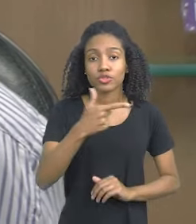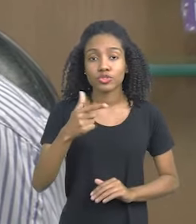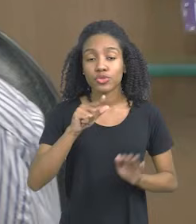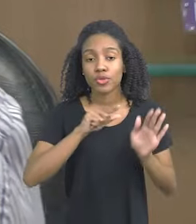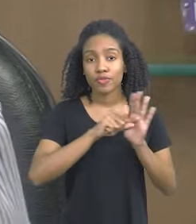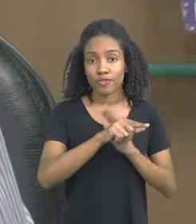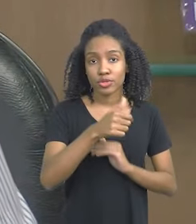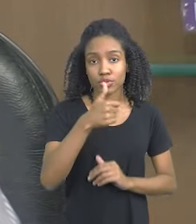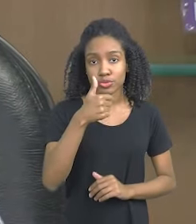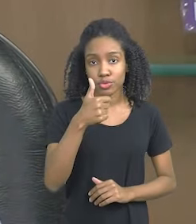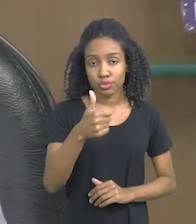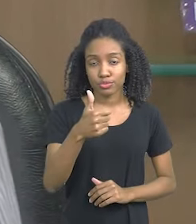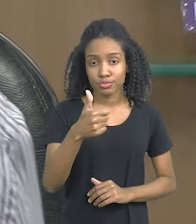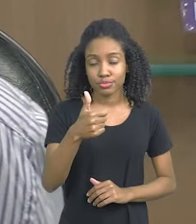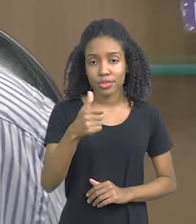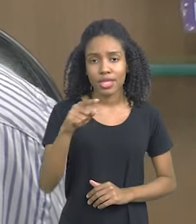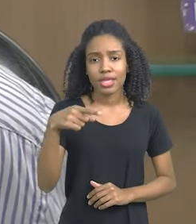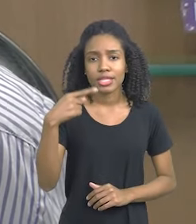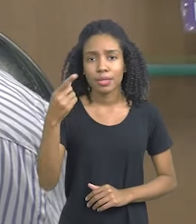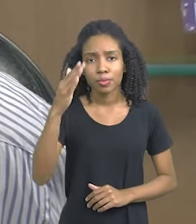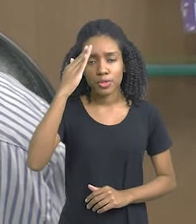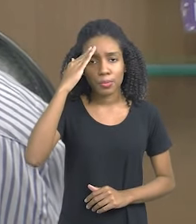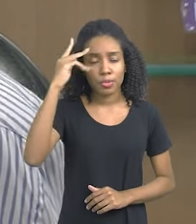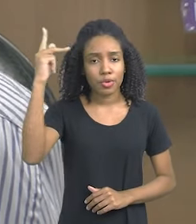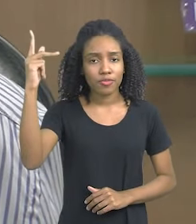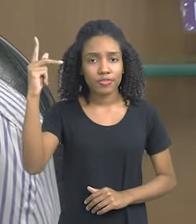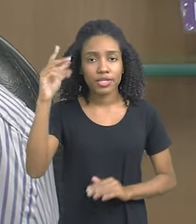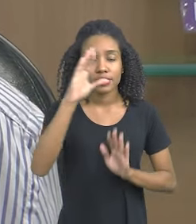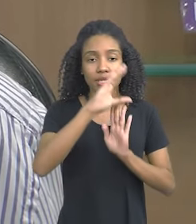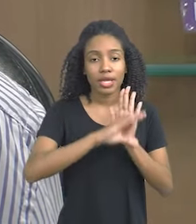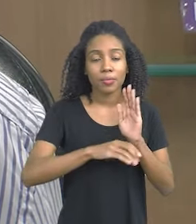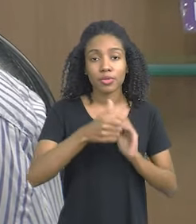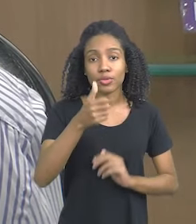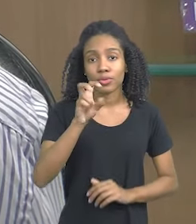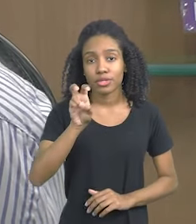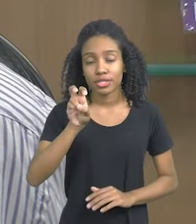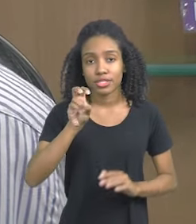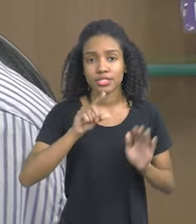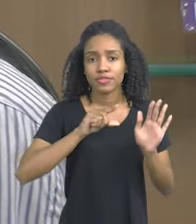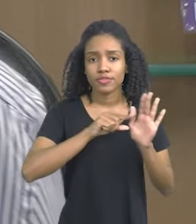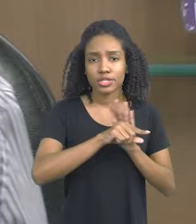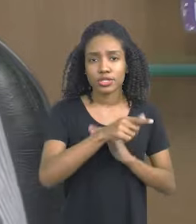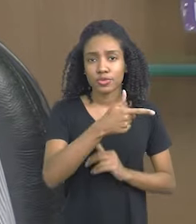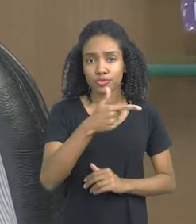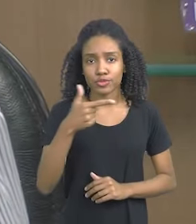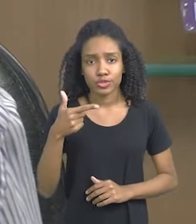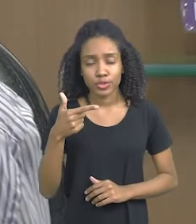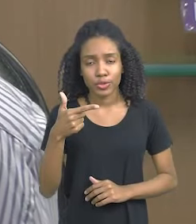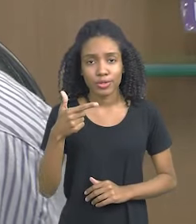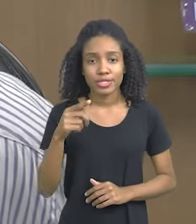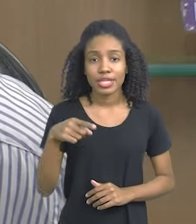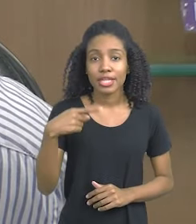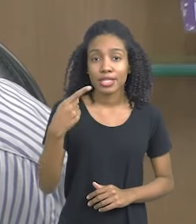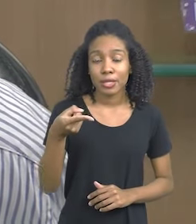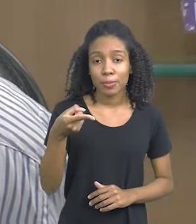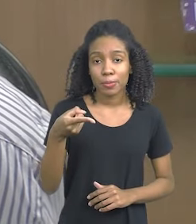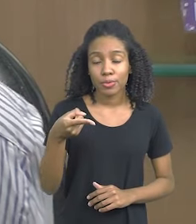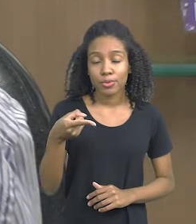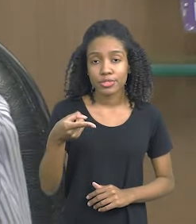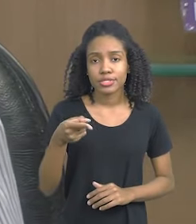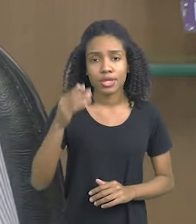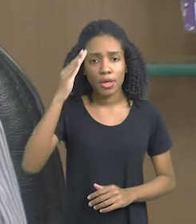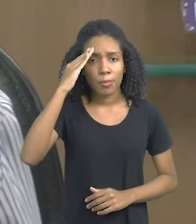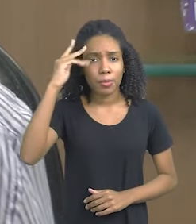sobre o bom nome. Depois, Provérbios 15, 22, a mentoria. Depois, do número 4, Provérbios